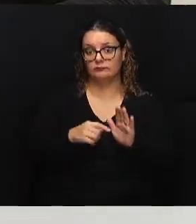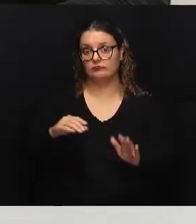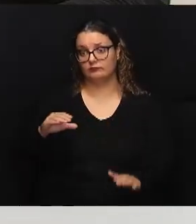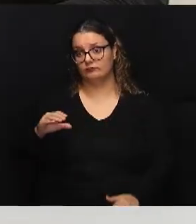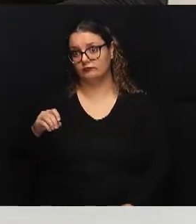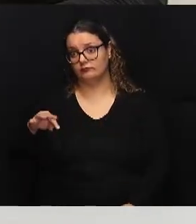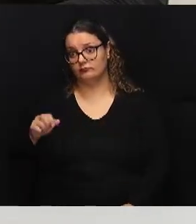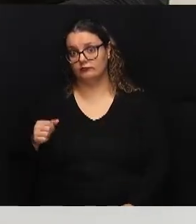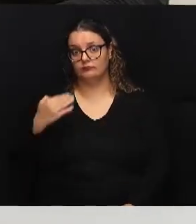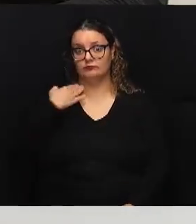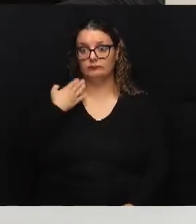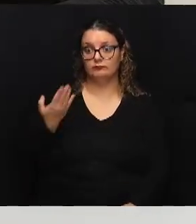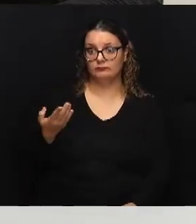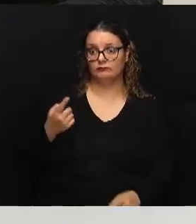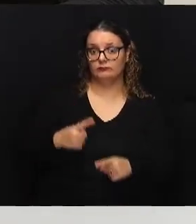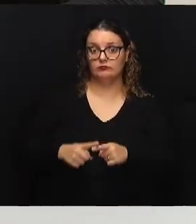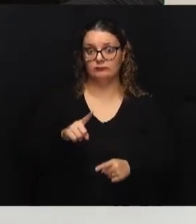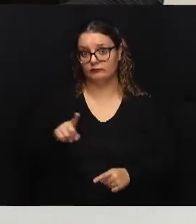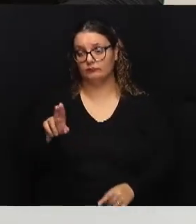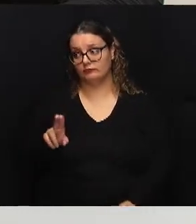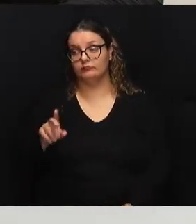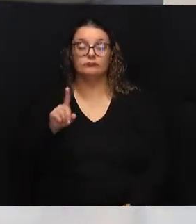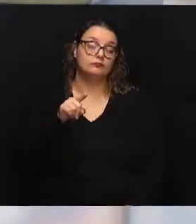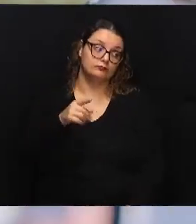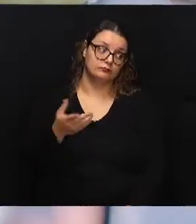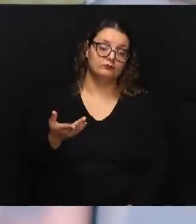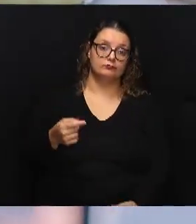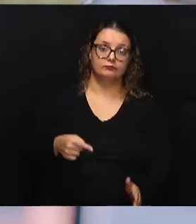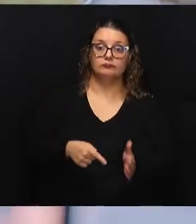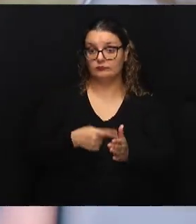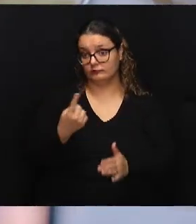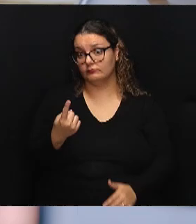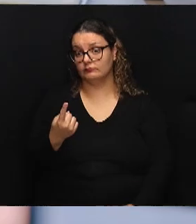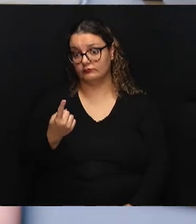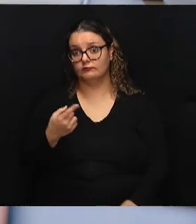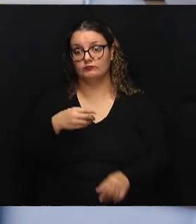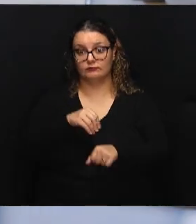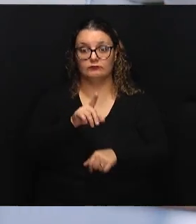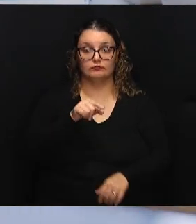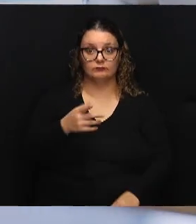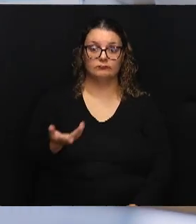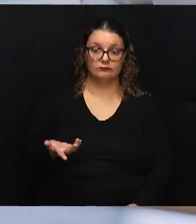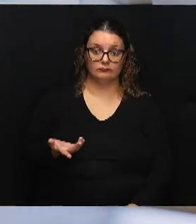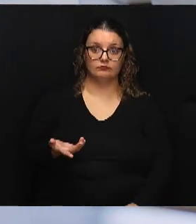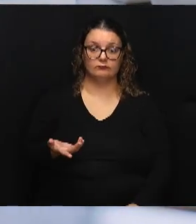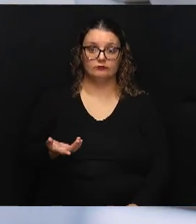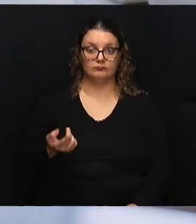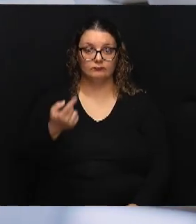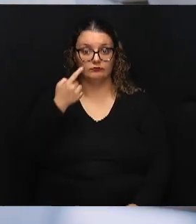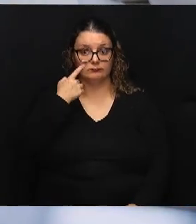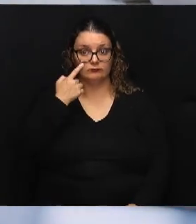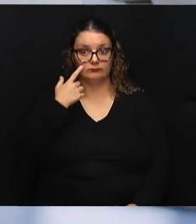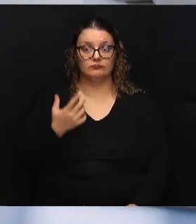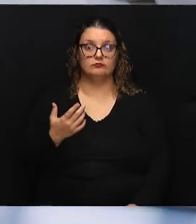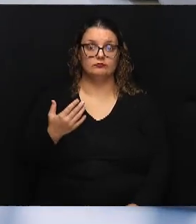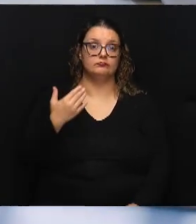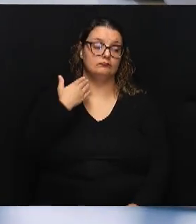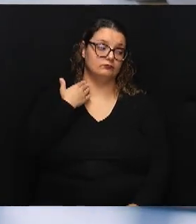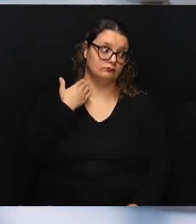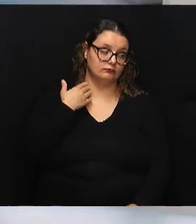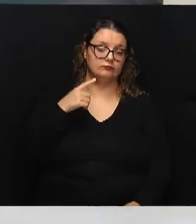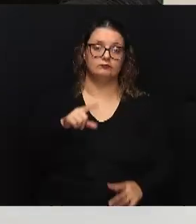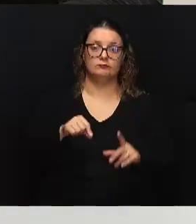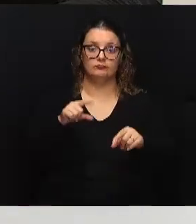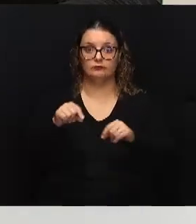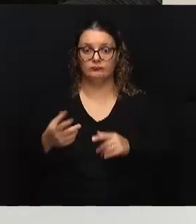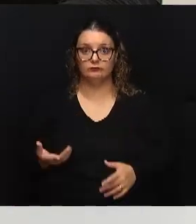está sendo inutilizado, né? Essa primeira dica verifique os bancos e as opções que